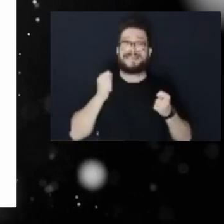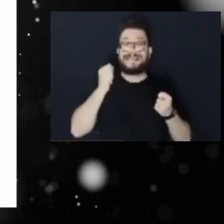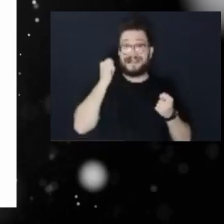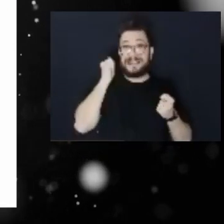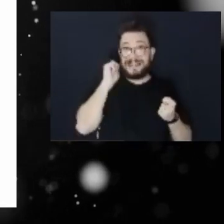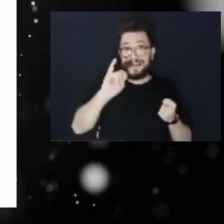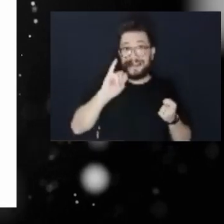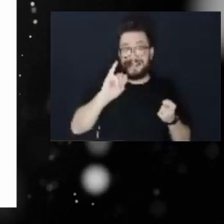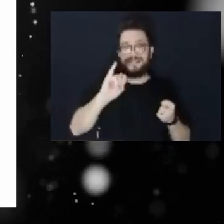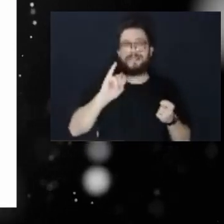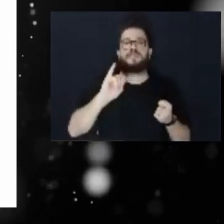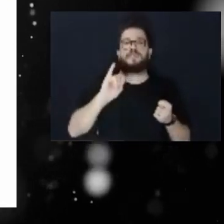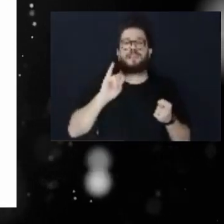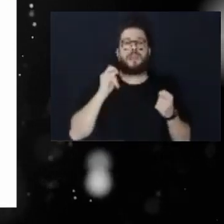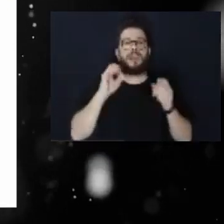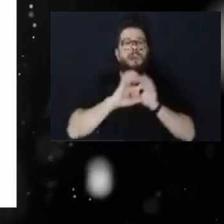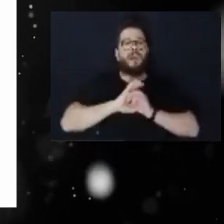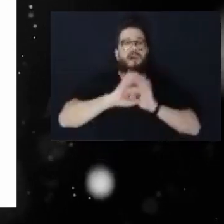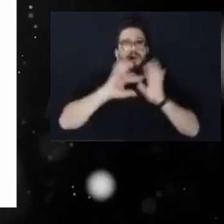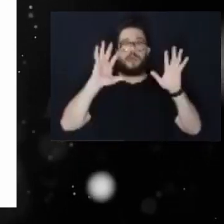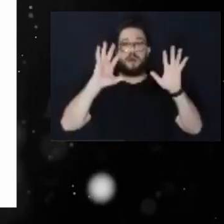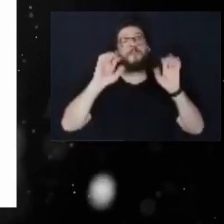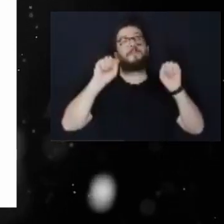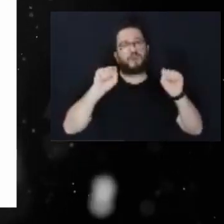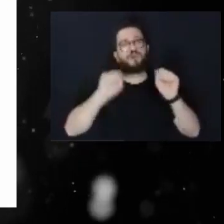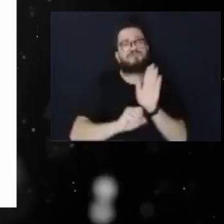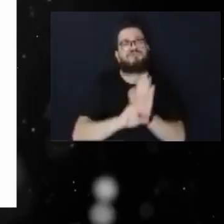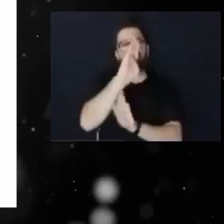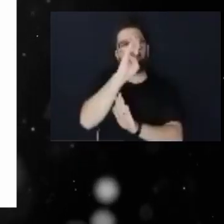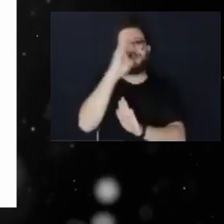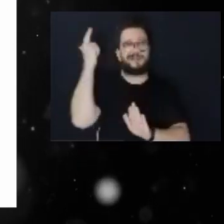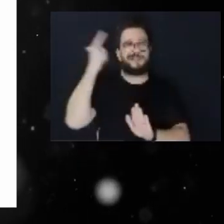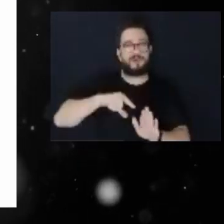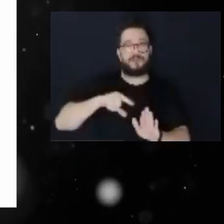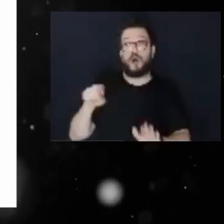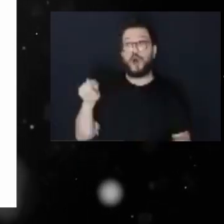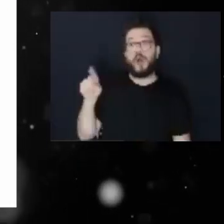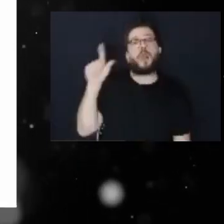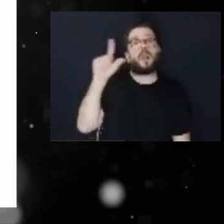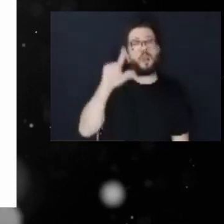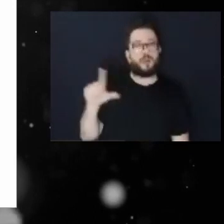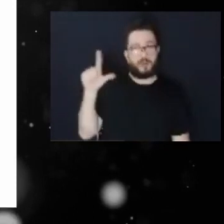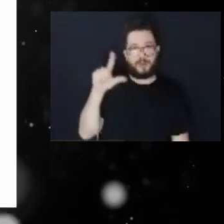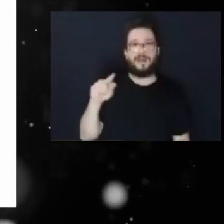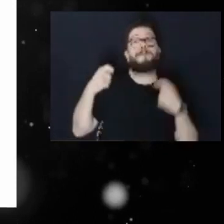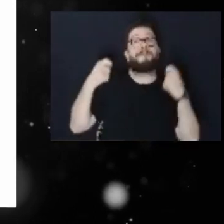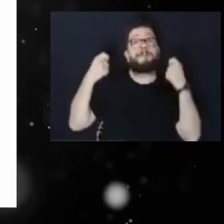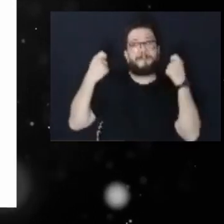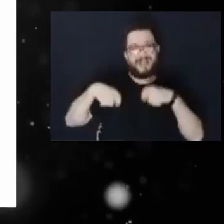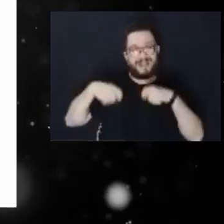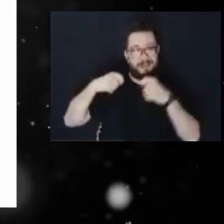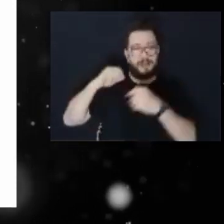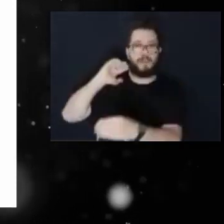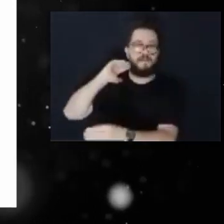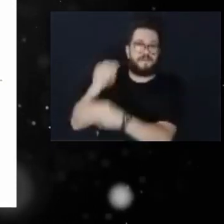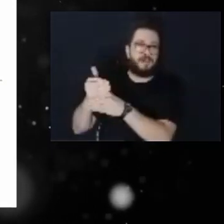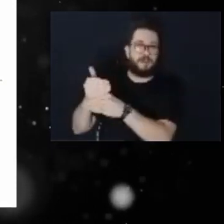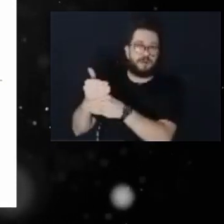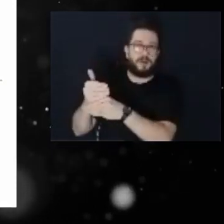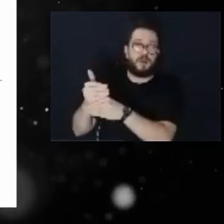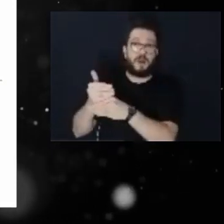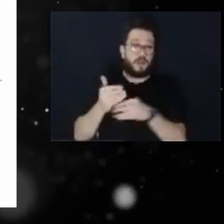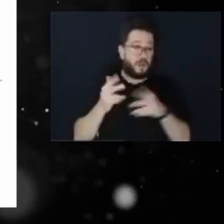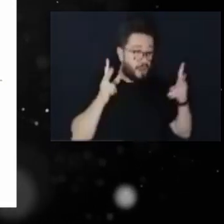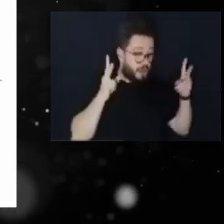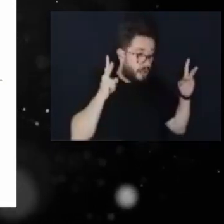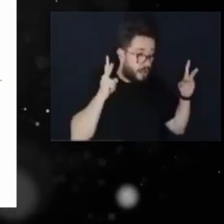tende a provocar novamente o aumento de casos, né? Londrina precisa de um lockdown, assim como Curitiba.